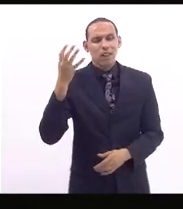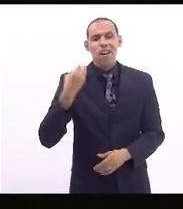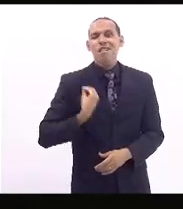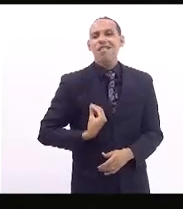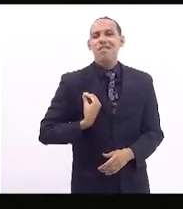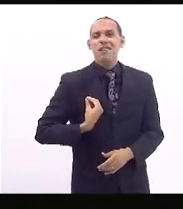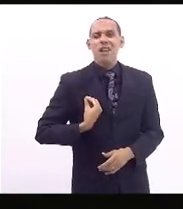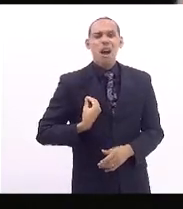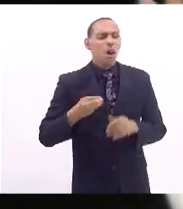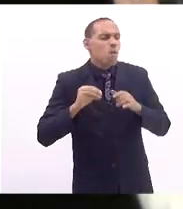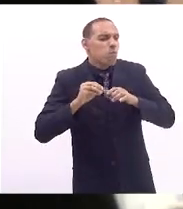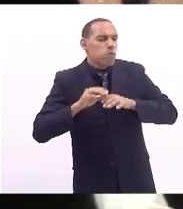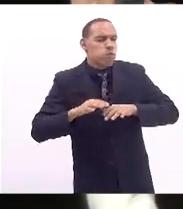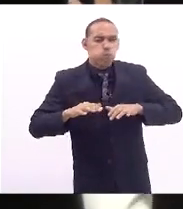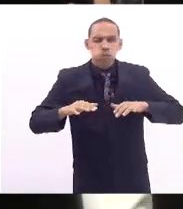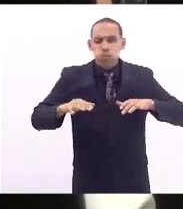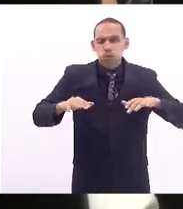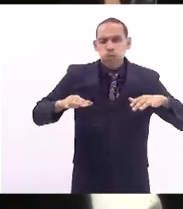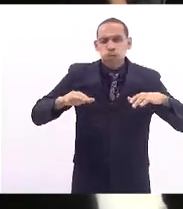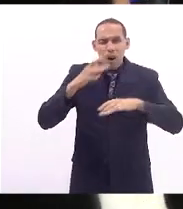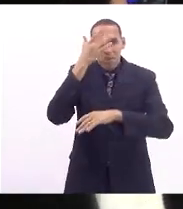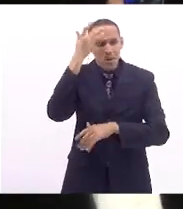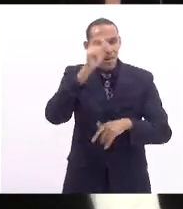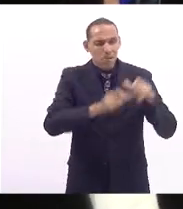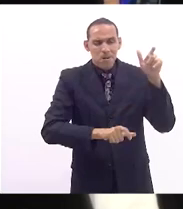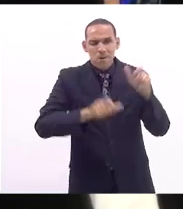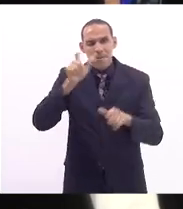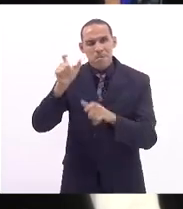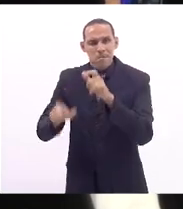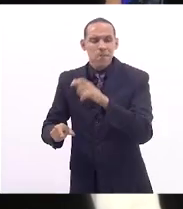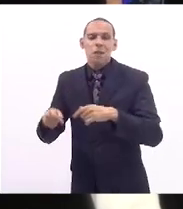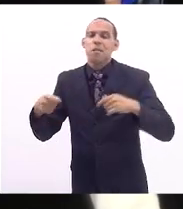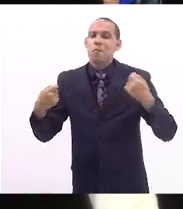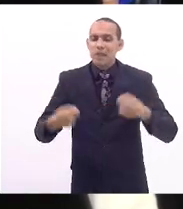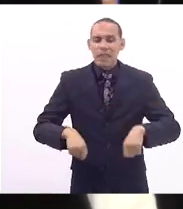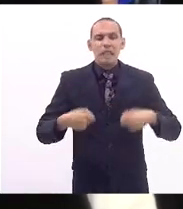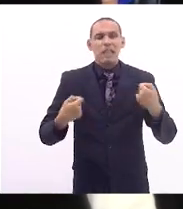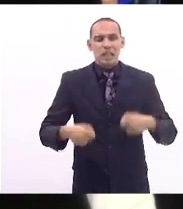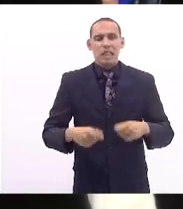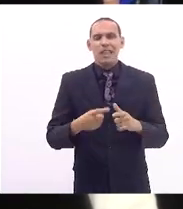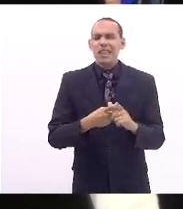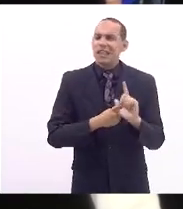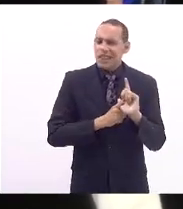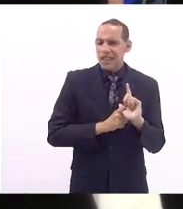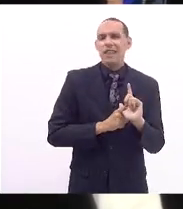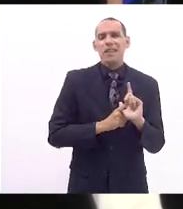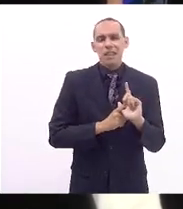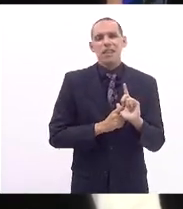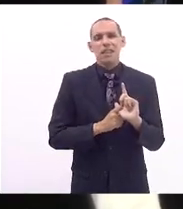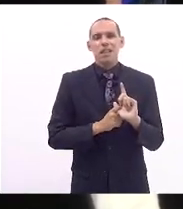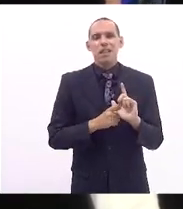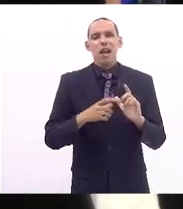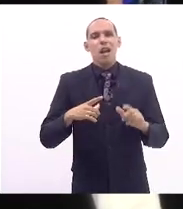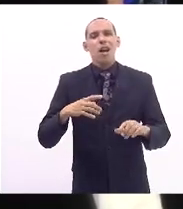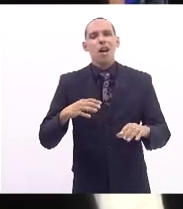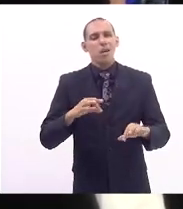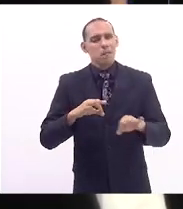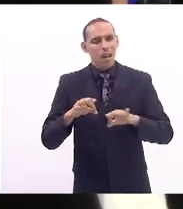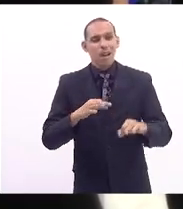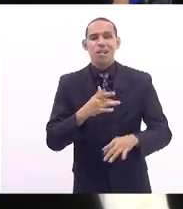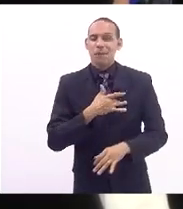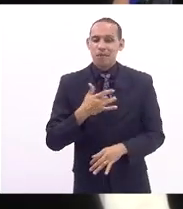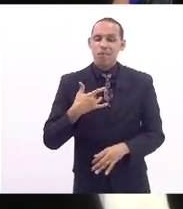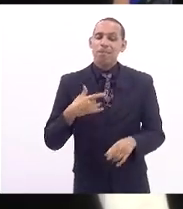vida de todas as pessoas que detém e que dependem e que utilizam os planos de saúde